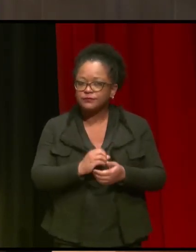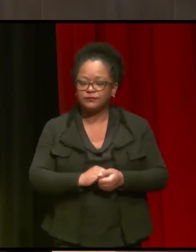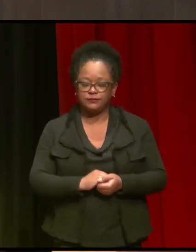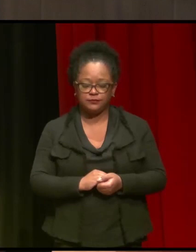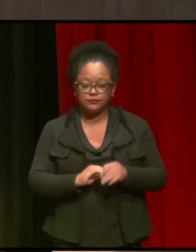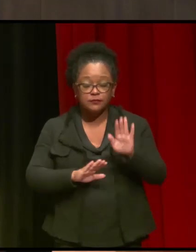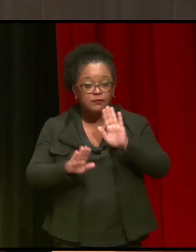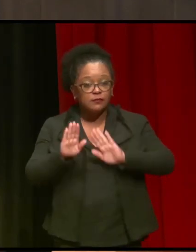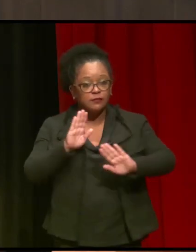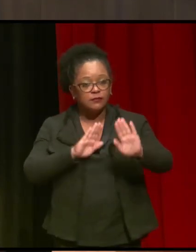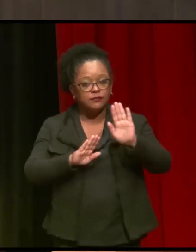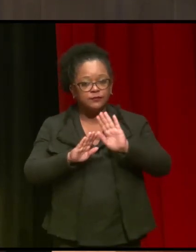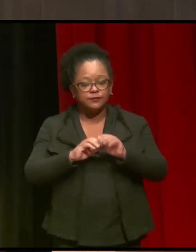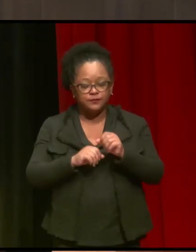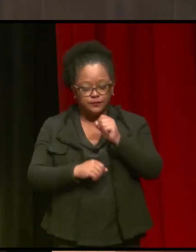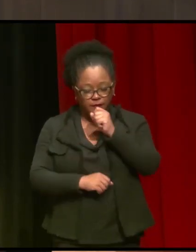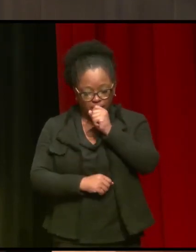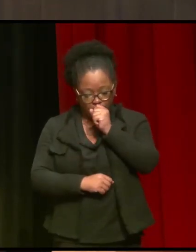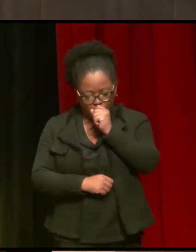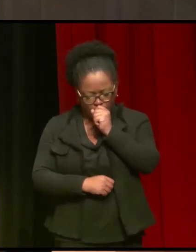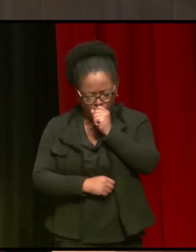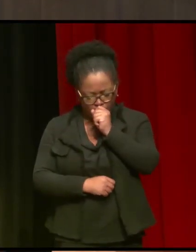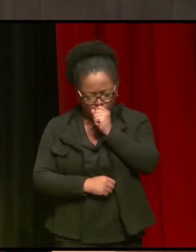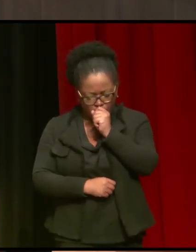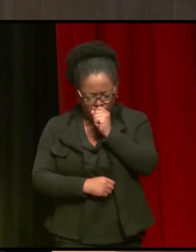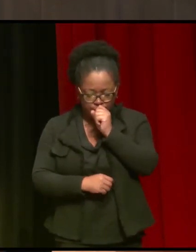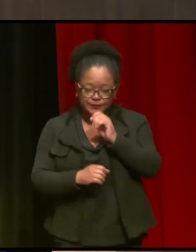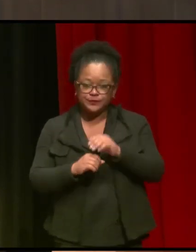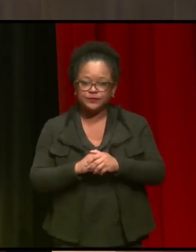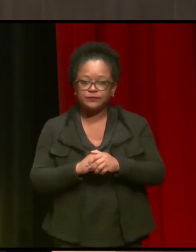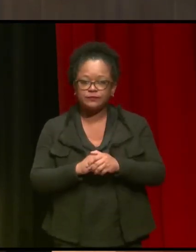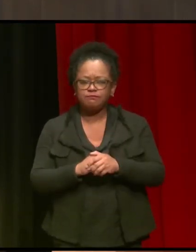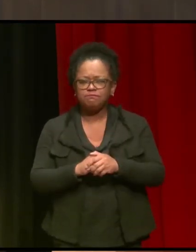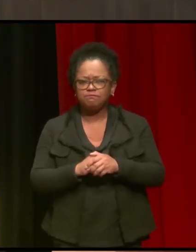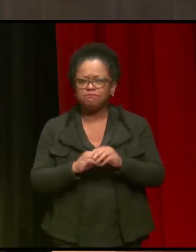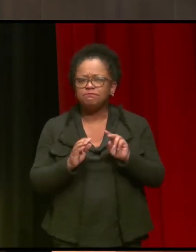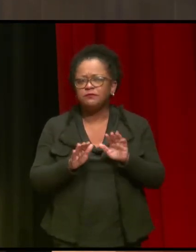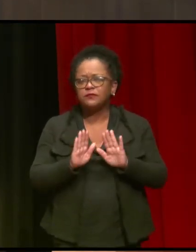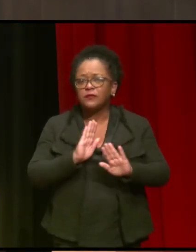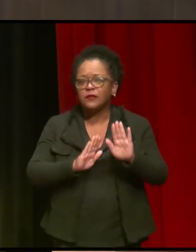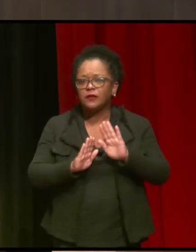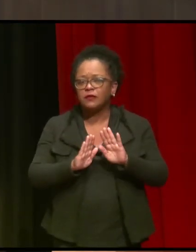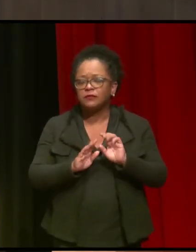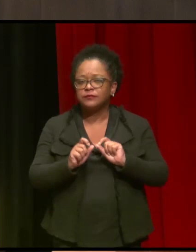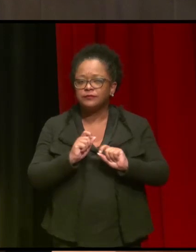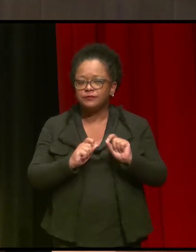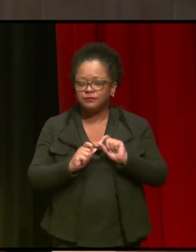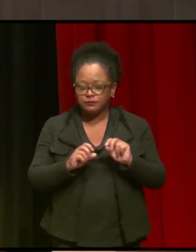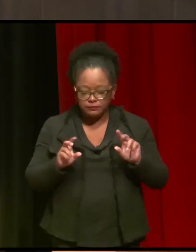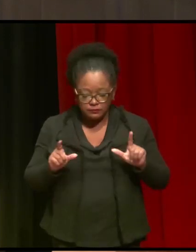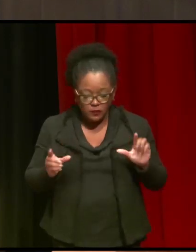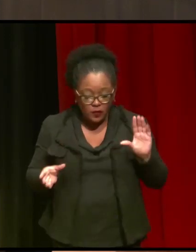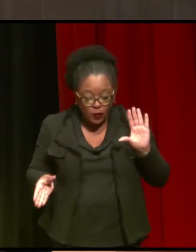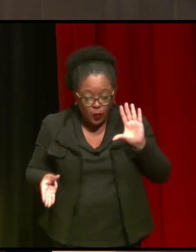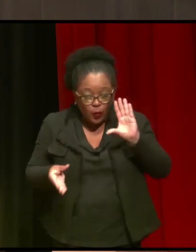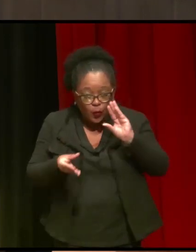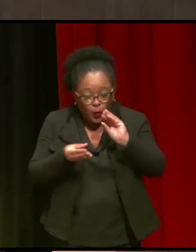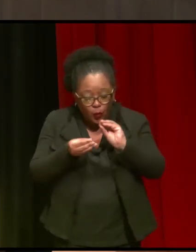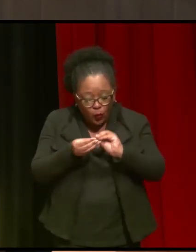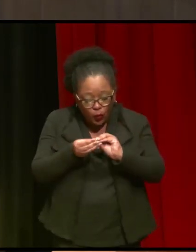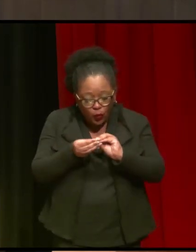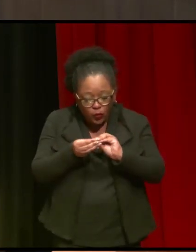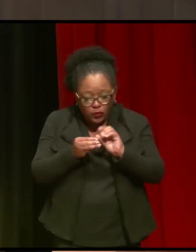ó, para não fazer o que a gente chama de reducionismo, que tudo se explica com a ciência, não deixando lugar